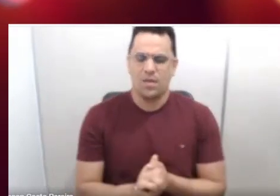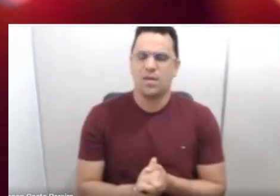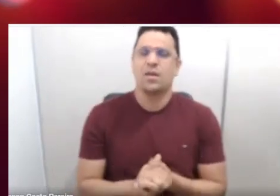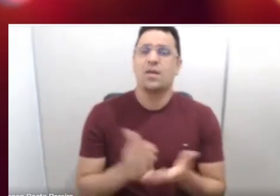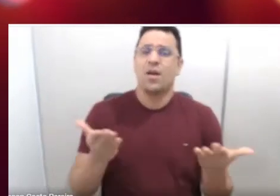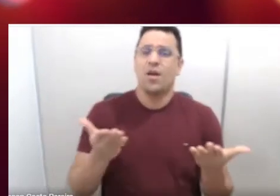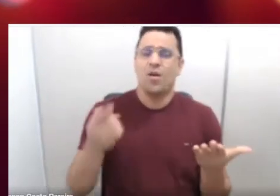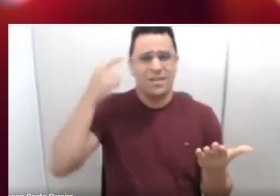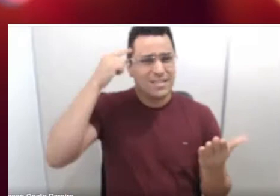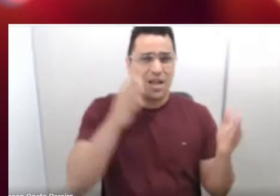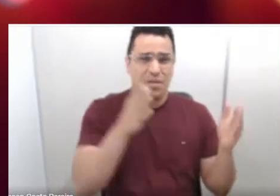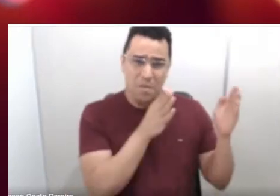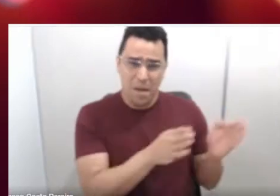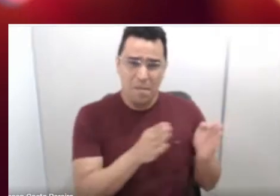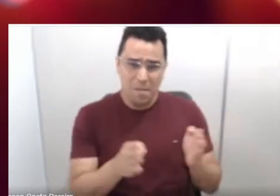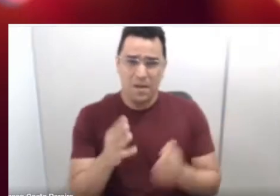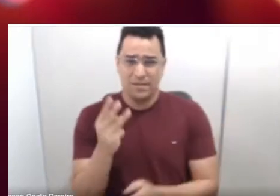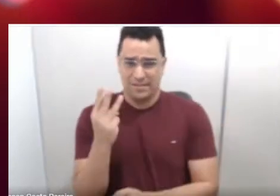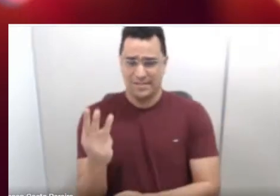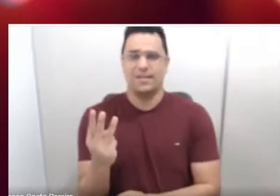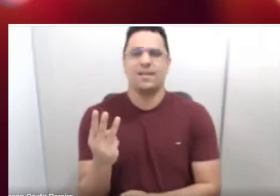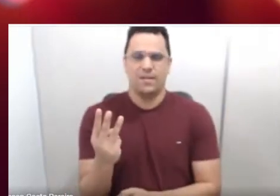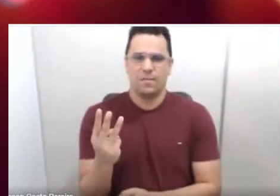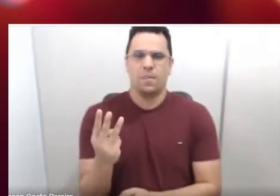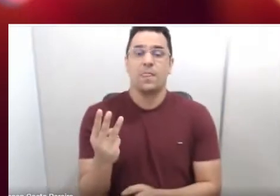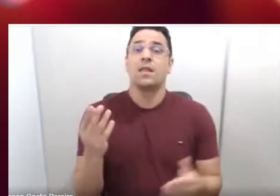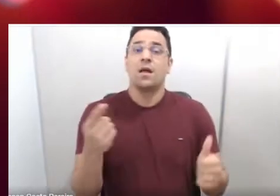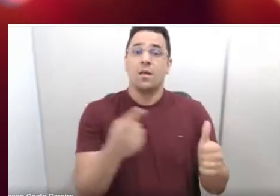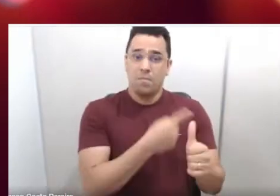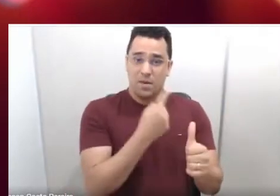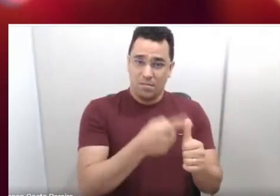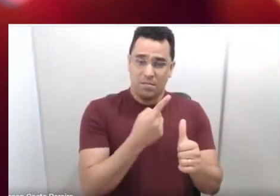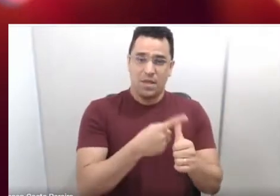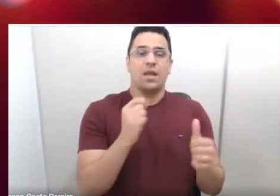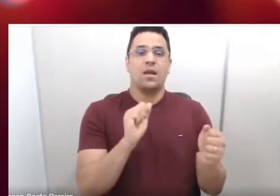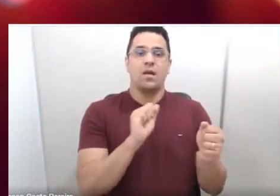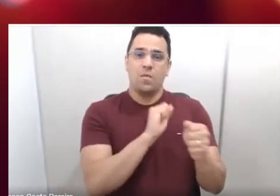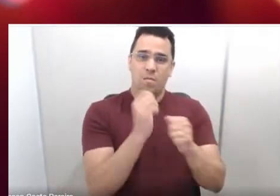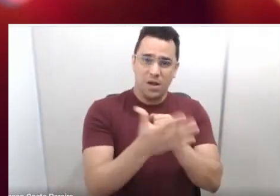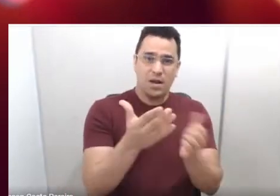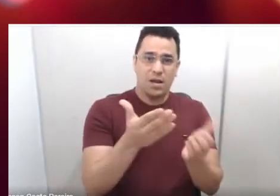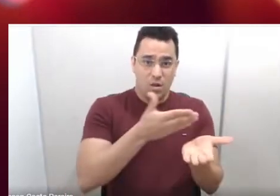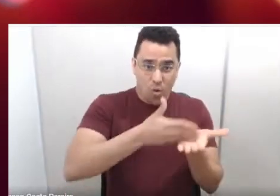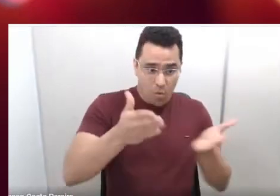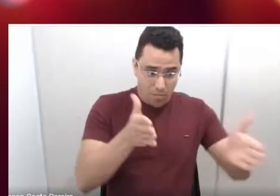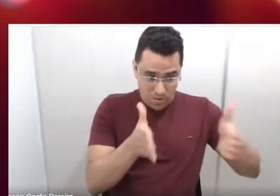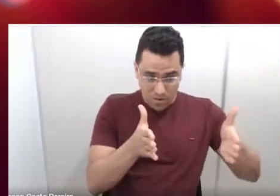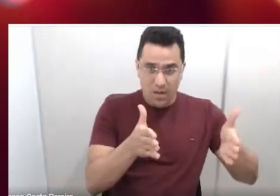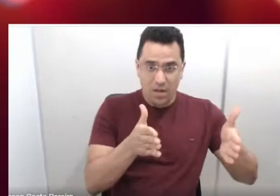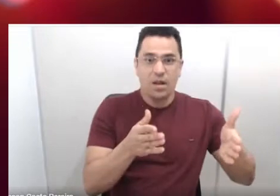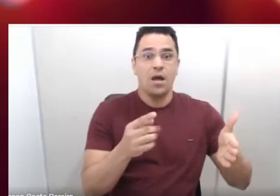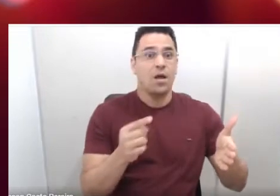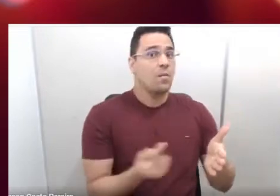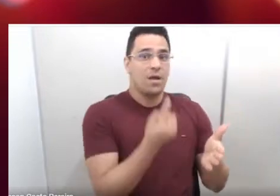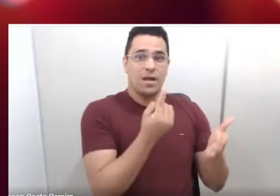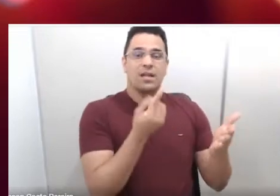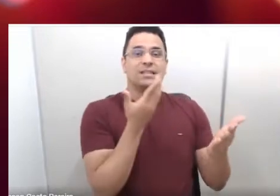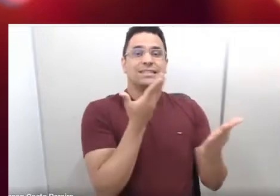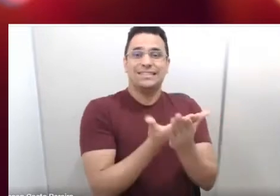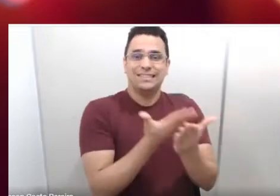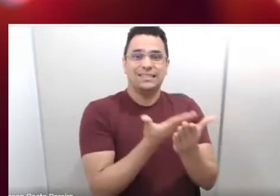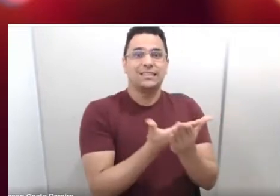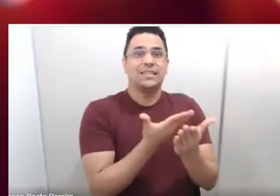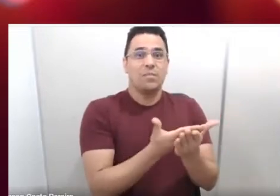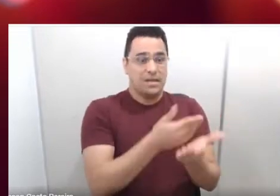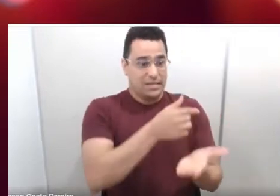3 etapas importantes, que uma é que a gente iniciou a pandemia na primeira semana de aula, a gente tinha iniciado a primeira